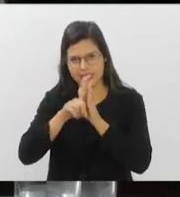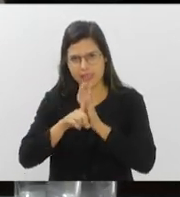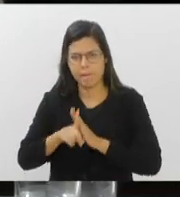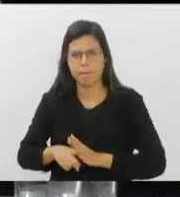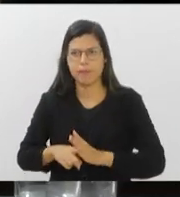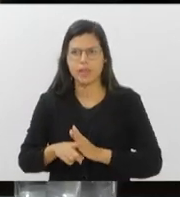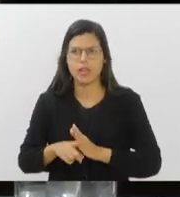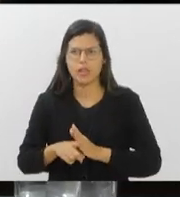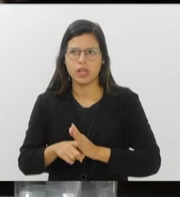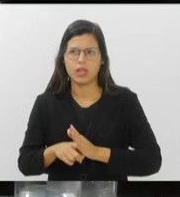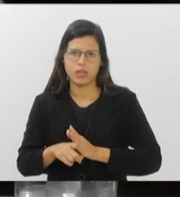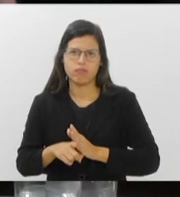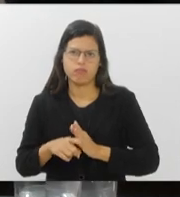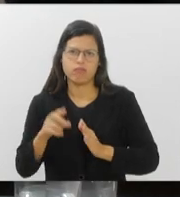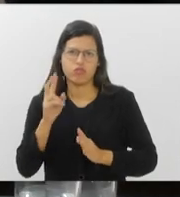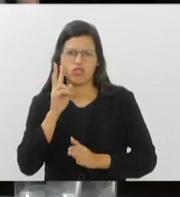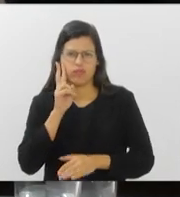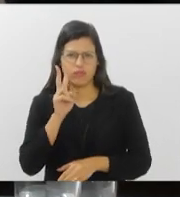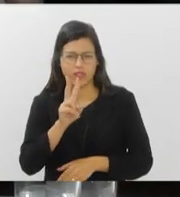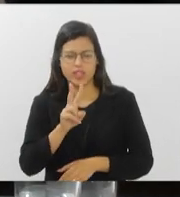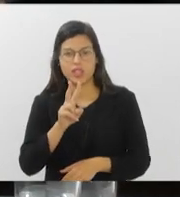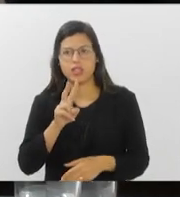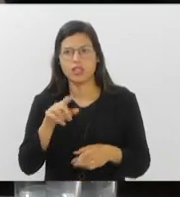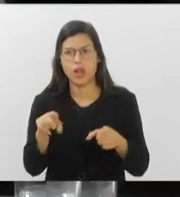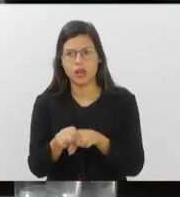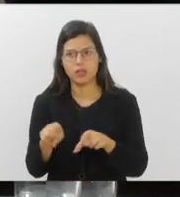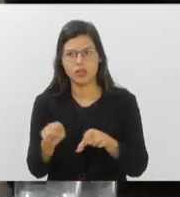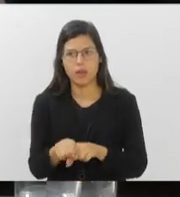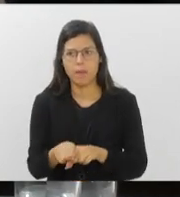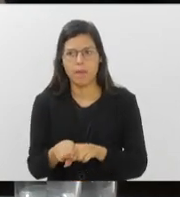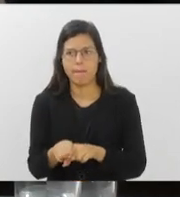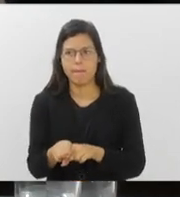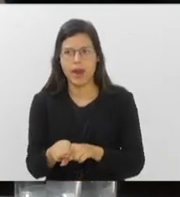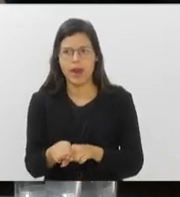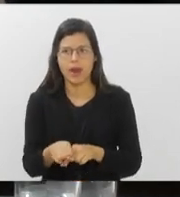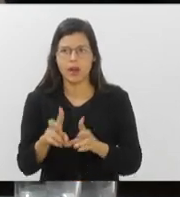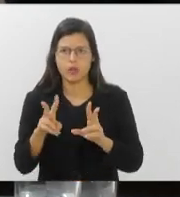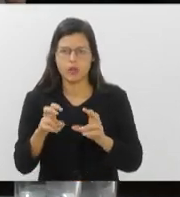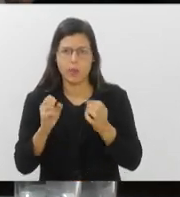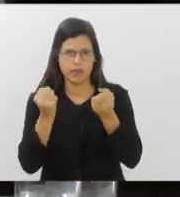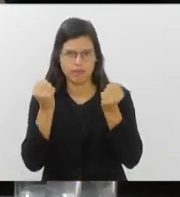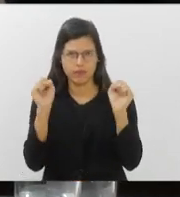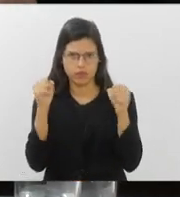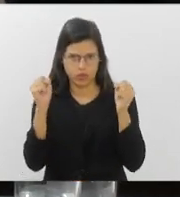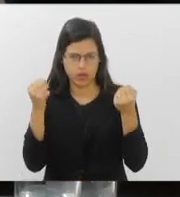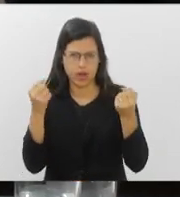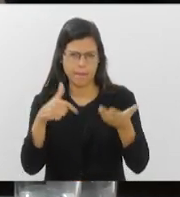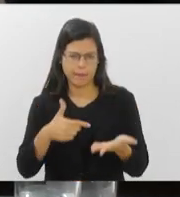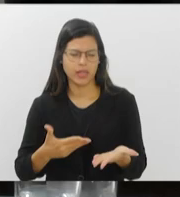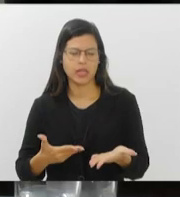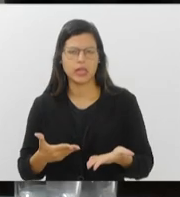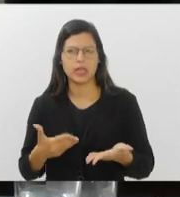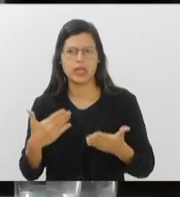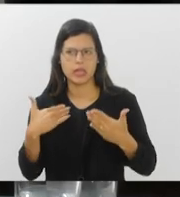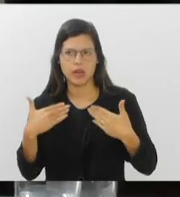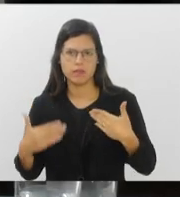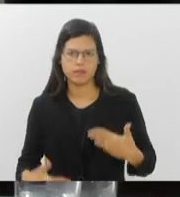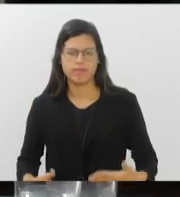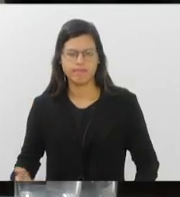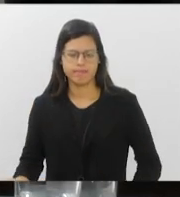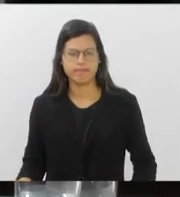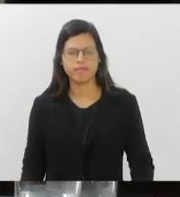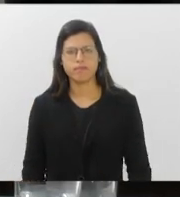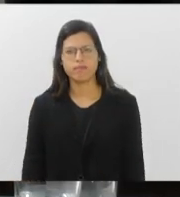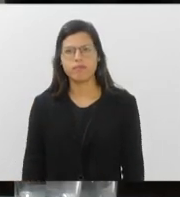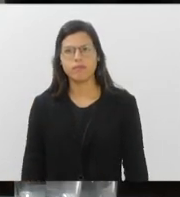é um exame de vista e de habilidades manuais e dos membros, habilidades das pernas e braços.